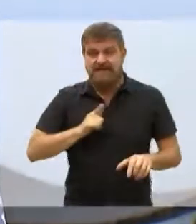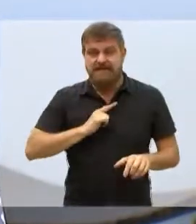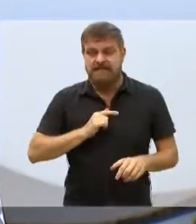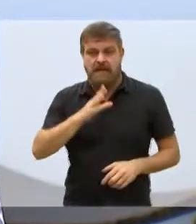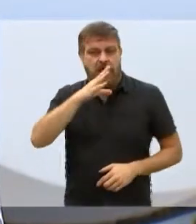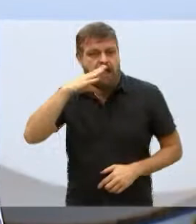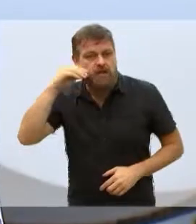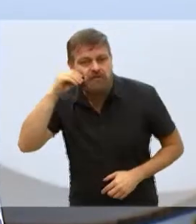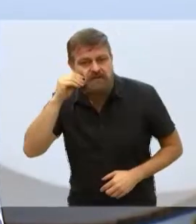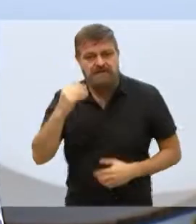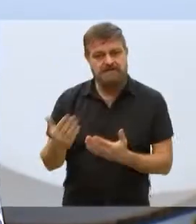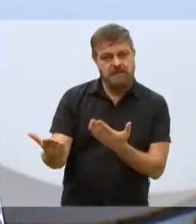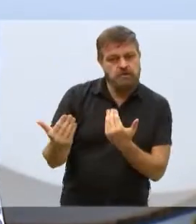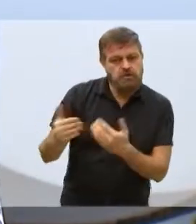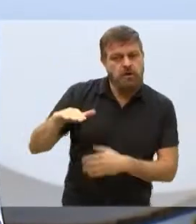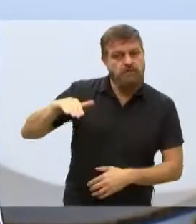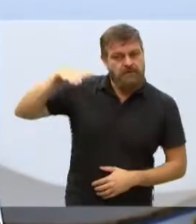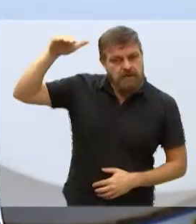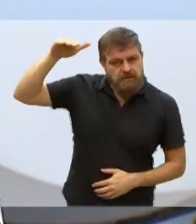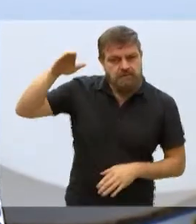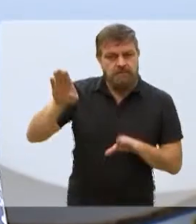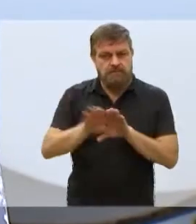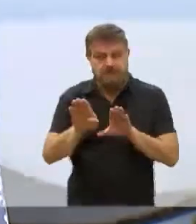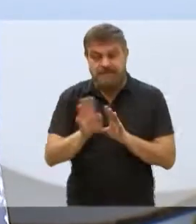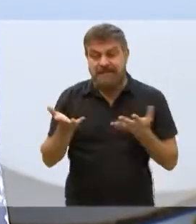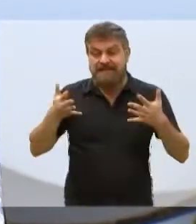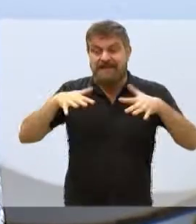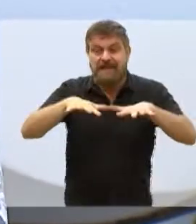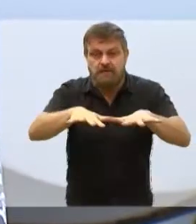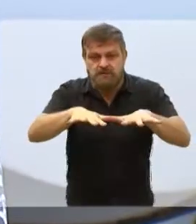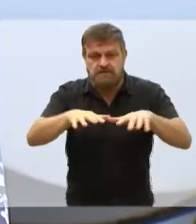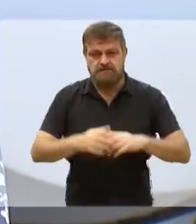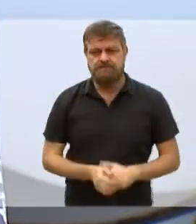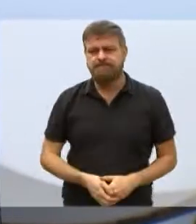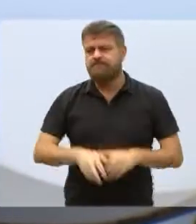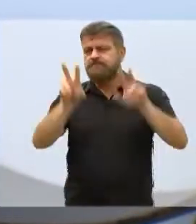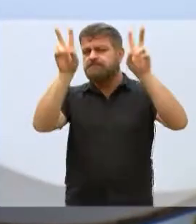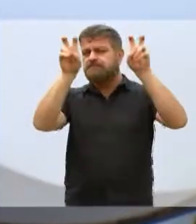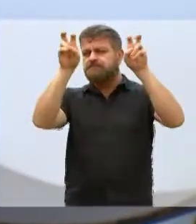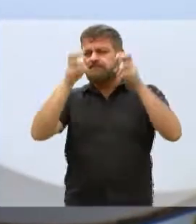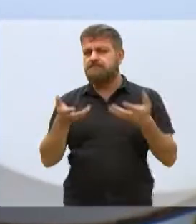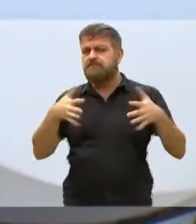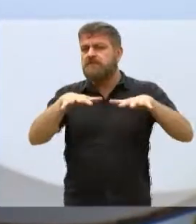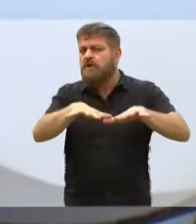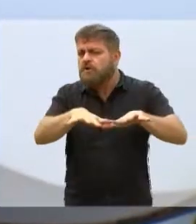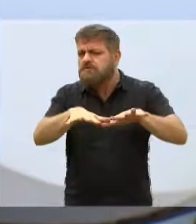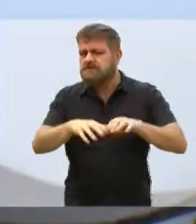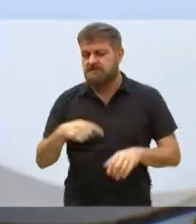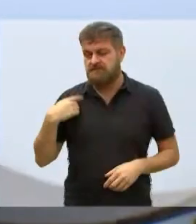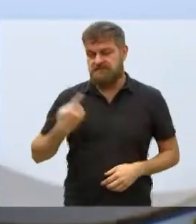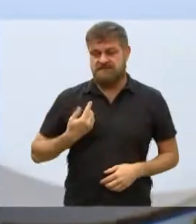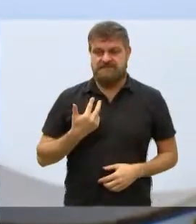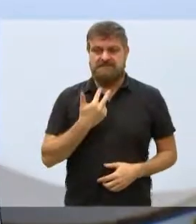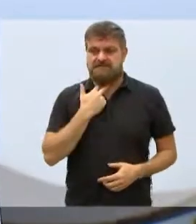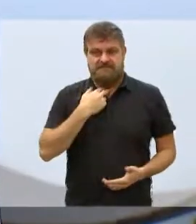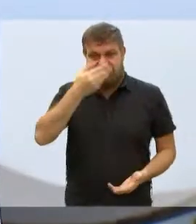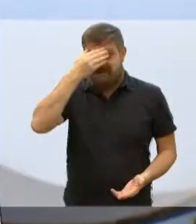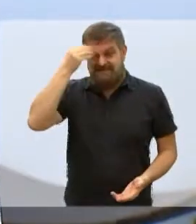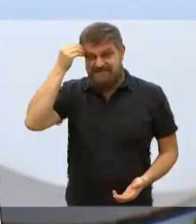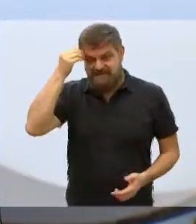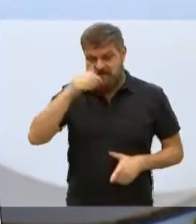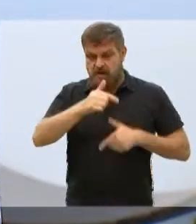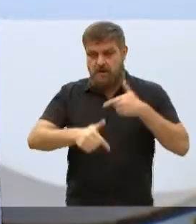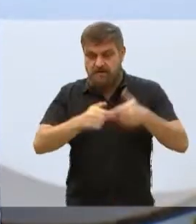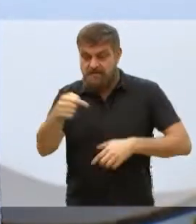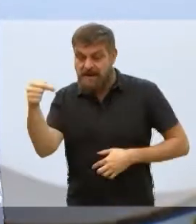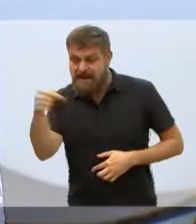recebe adolescentes, jovens, adultos na inclusão. E já que o tema é inclusão, não poderíamos deixar de falar